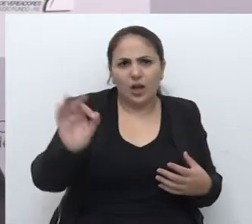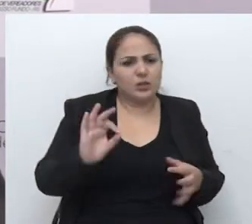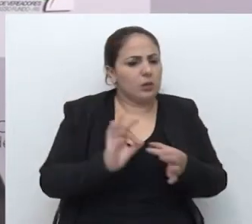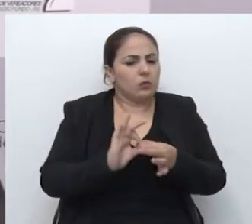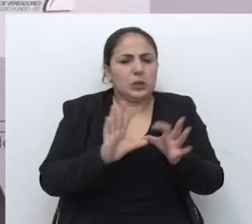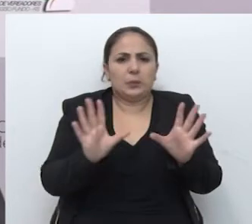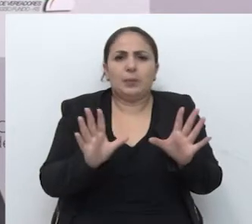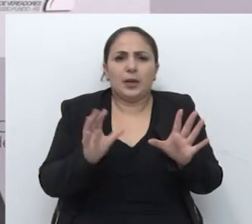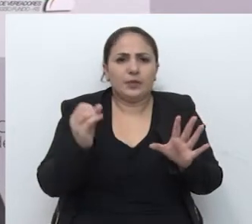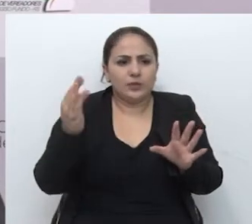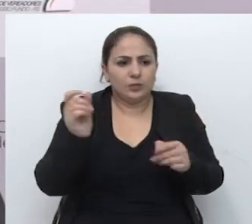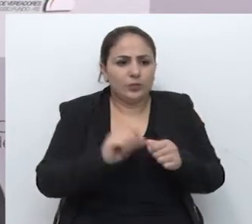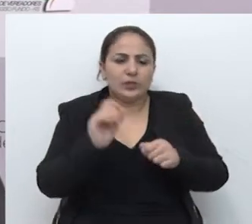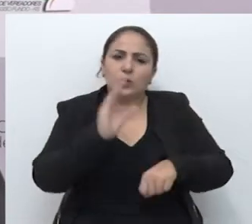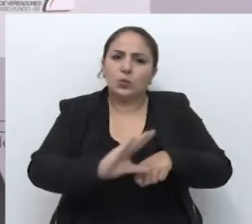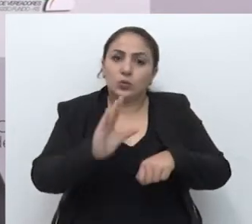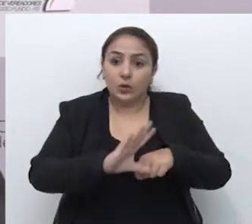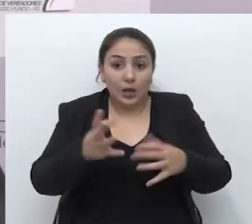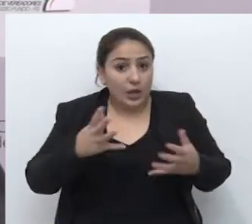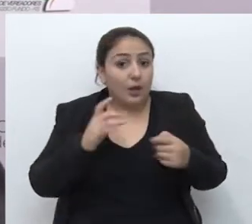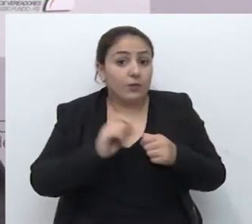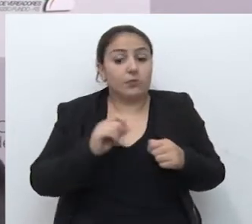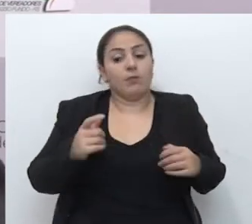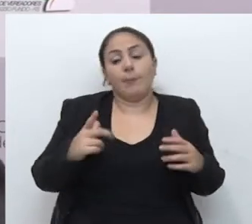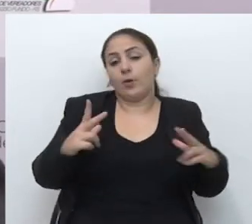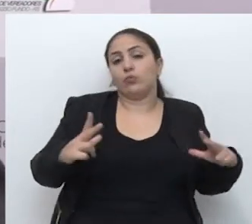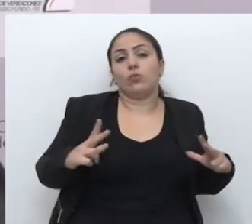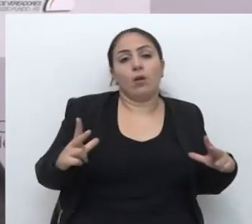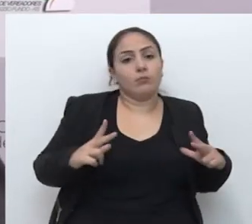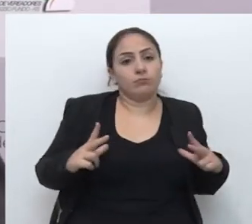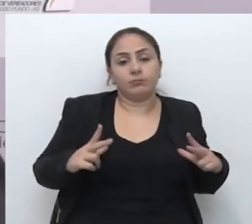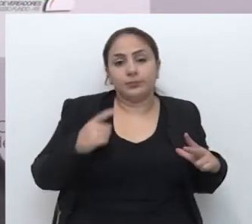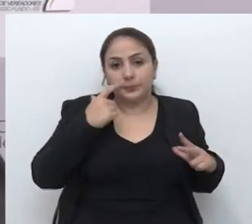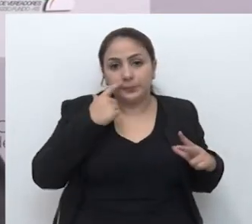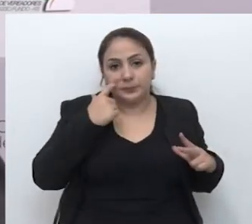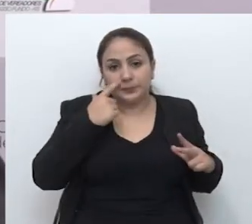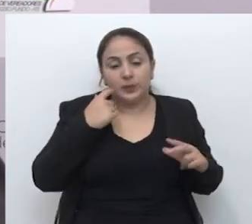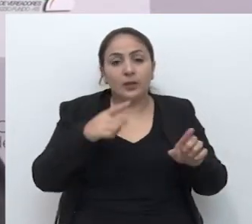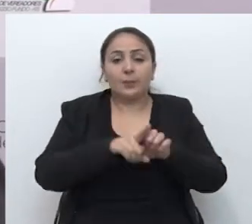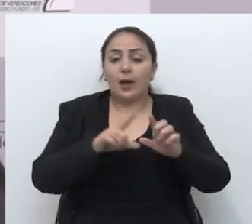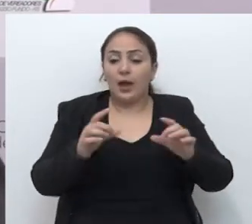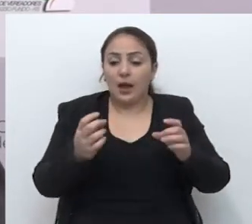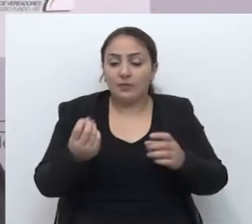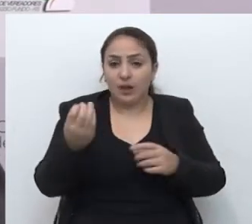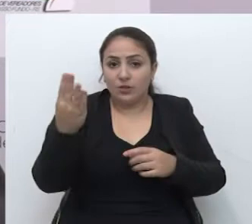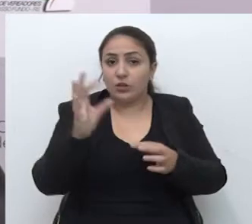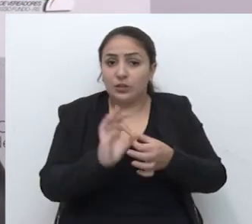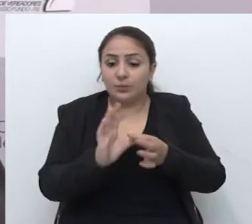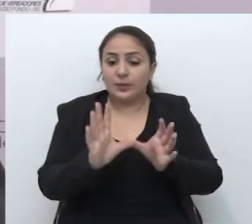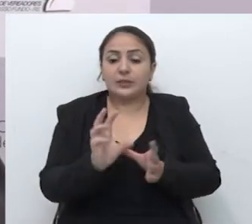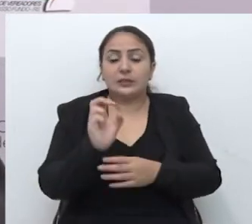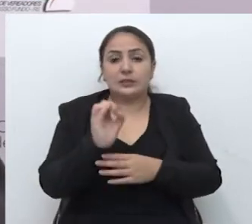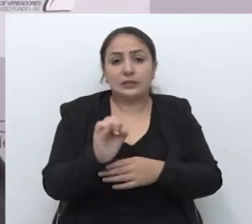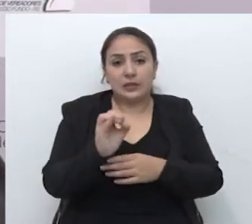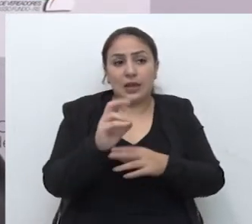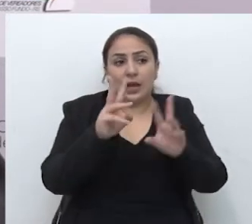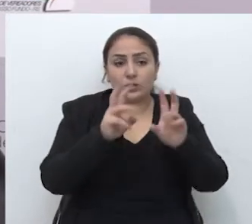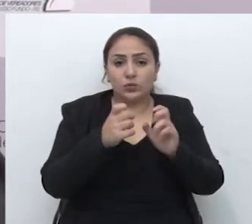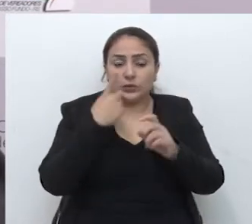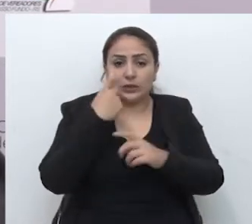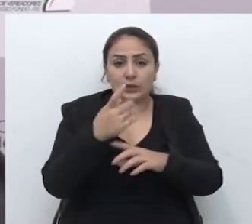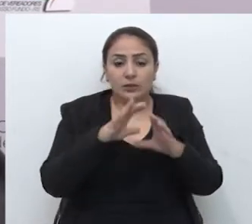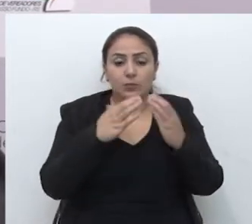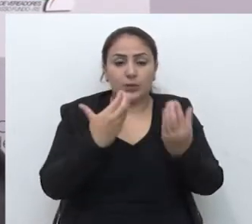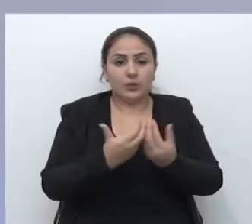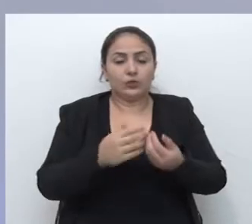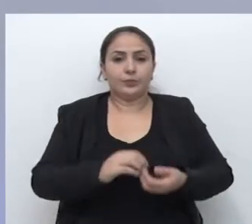autoriza a viagem para vereador fazer cursos. Se vocês querem fazer isso, fazem por conta deles. As viagens são autorizadas especificamente a assuntos de